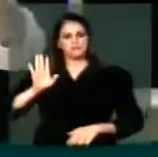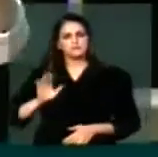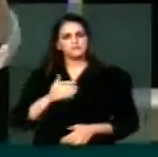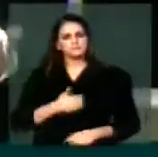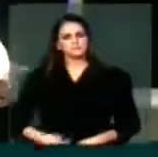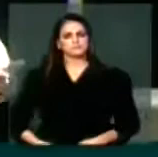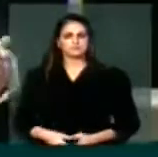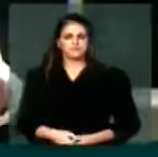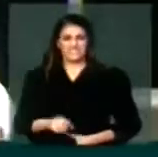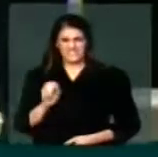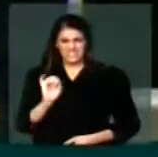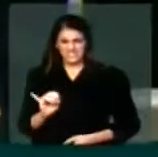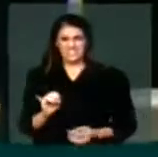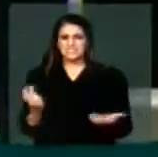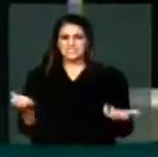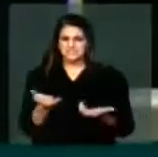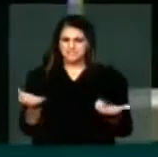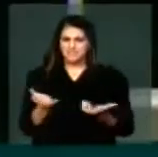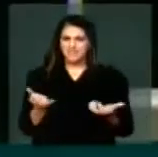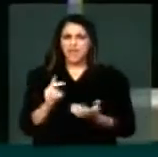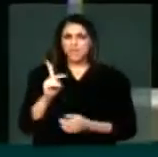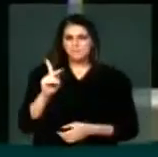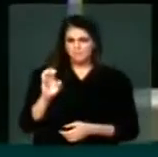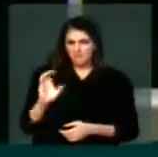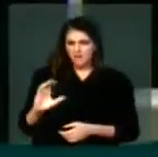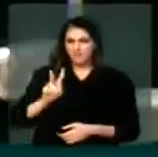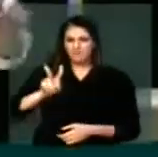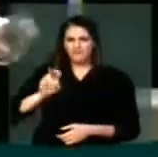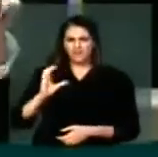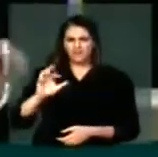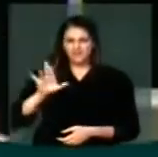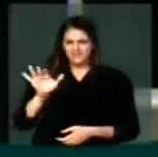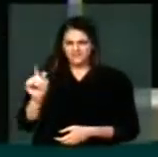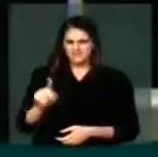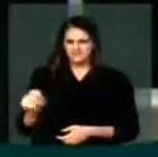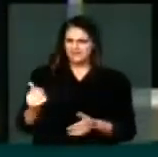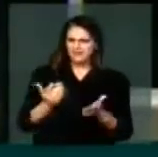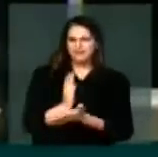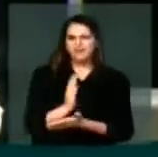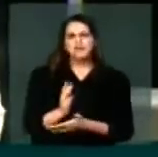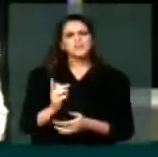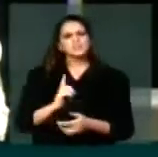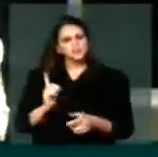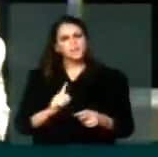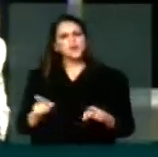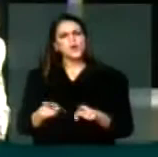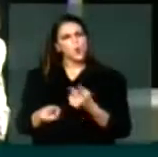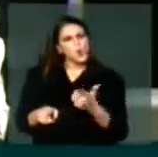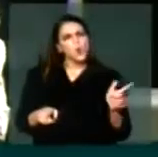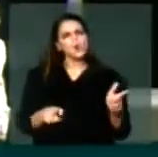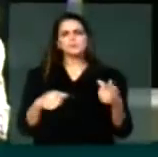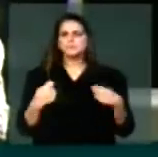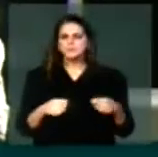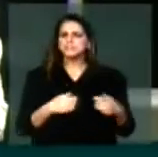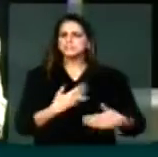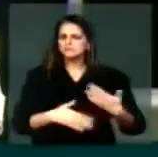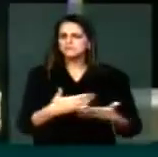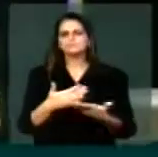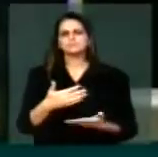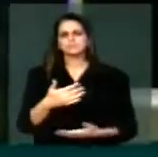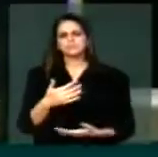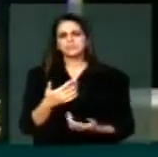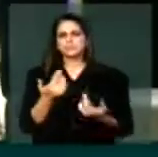Se querem dar admissibilidade da PEC Vacarezza, dê a todas as outras, inclusive a proposta da coalizão. Dê